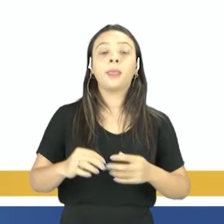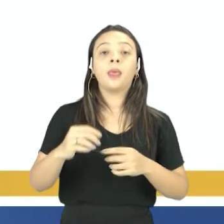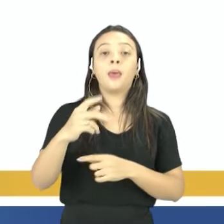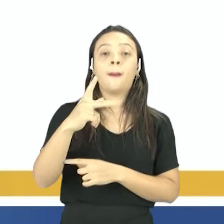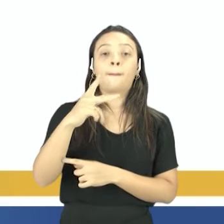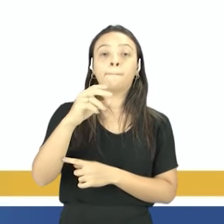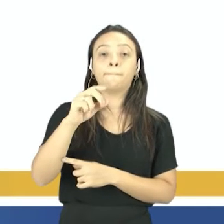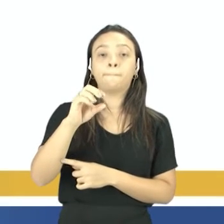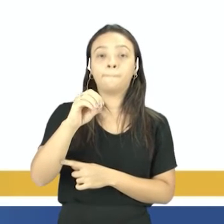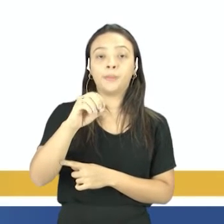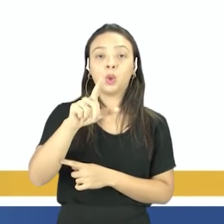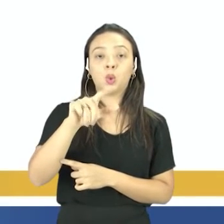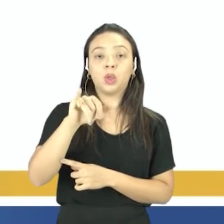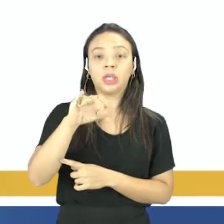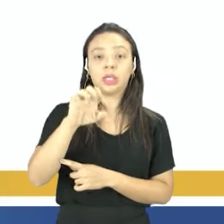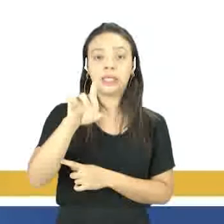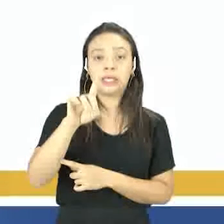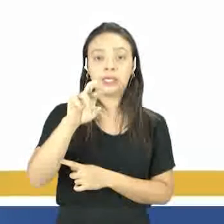Poliedros.